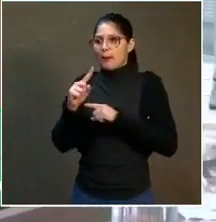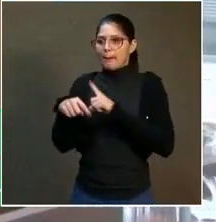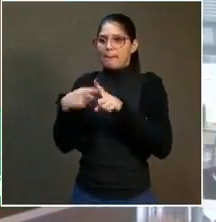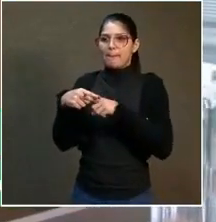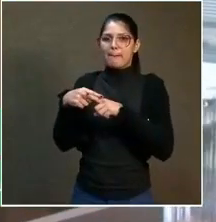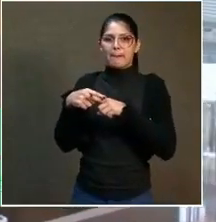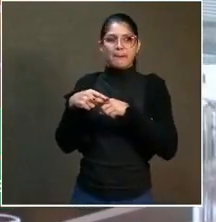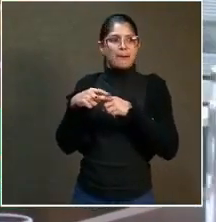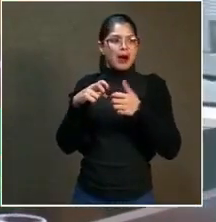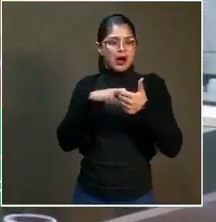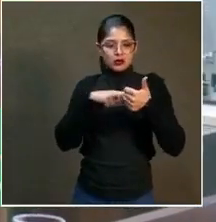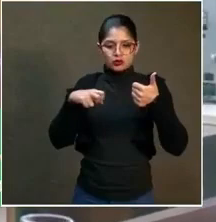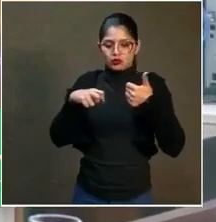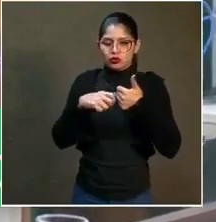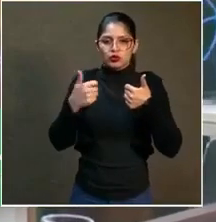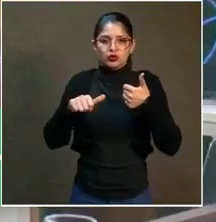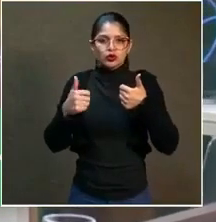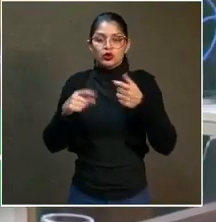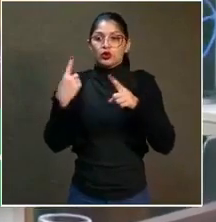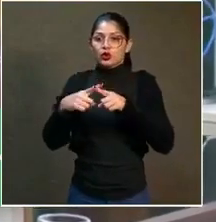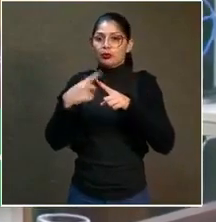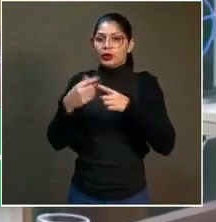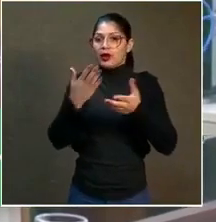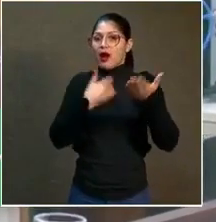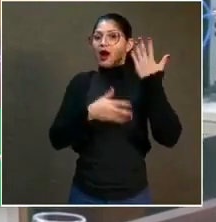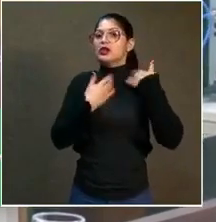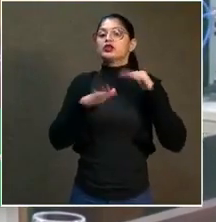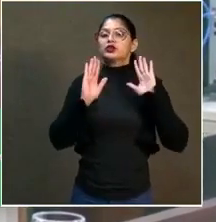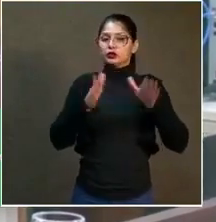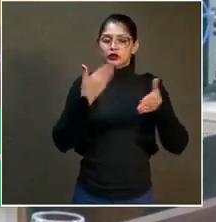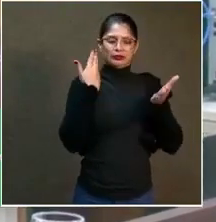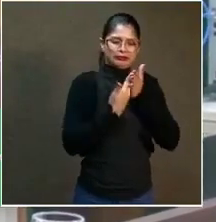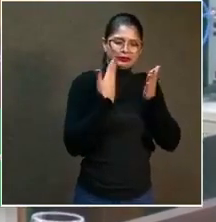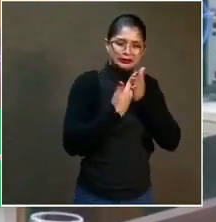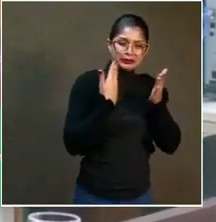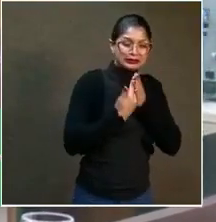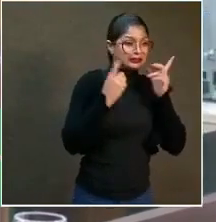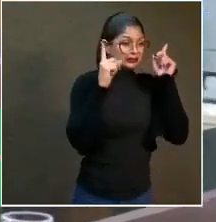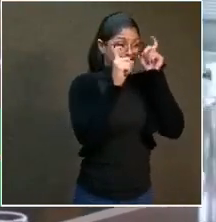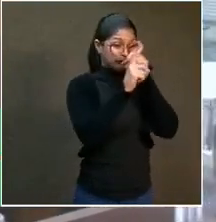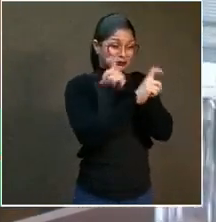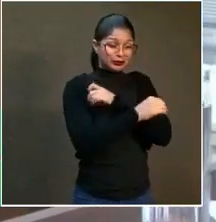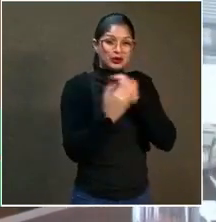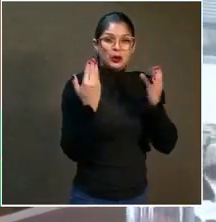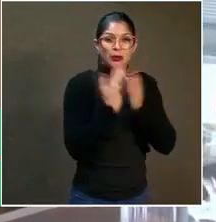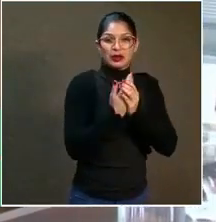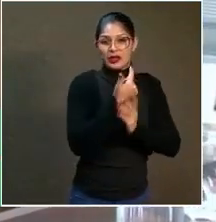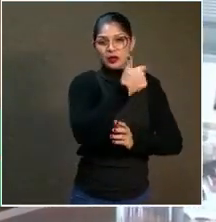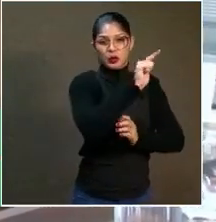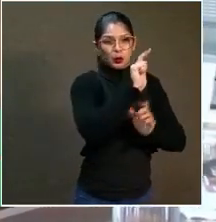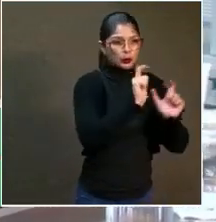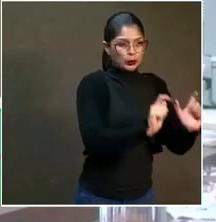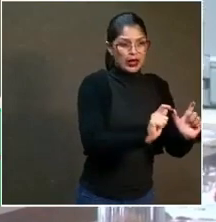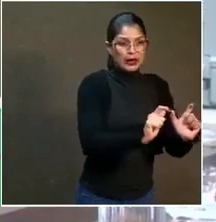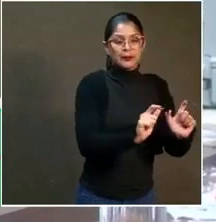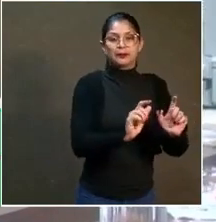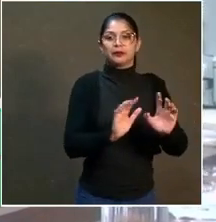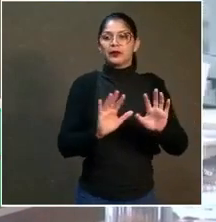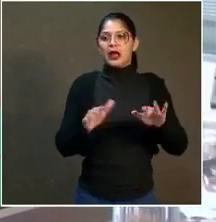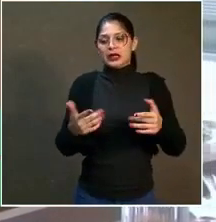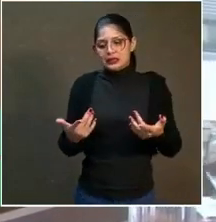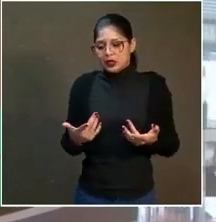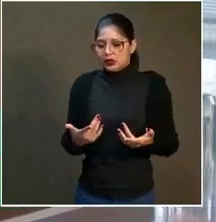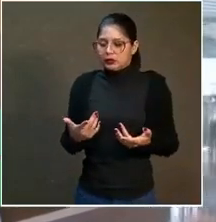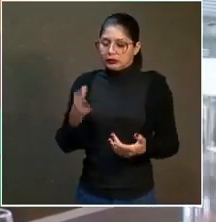enquanto estou estudando para outro. Antes disso, estava com outro júri muito complexo em outra comarca. E assumi